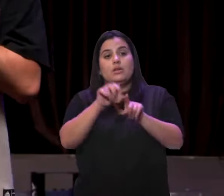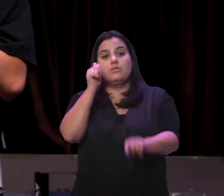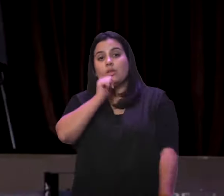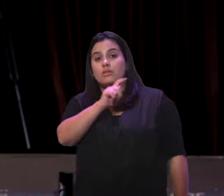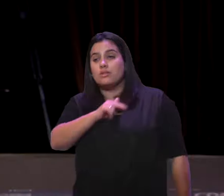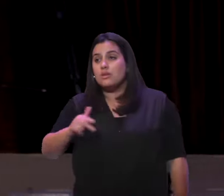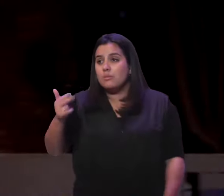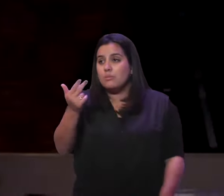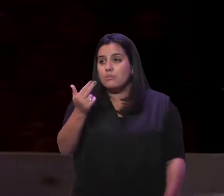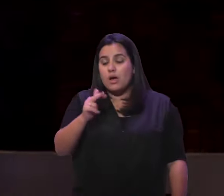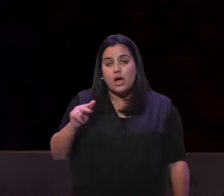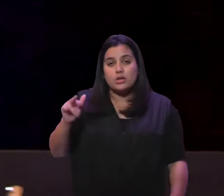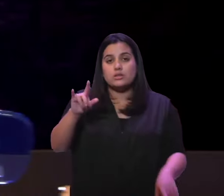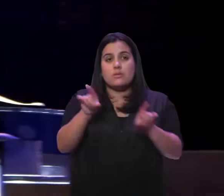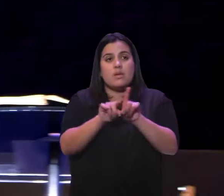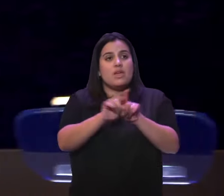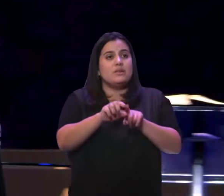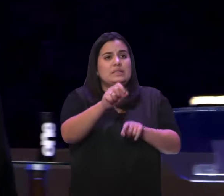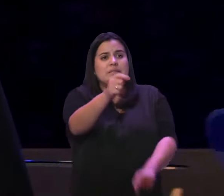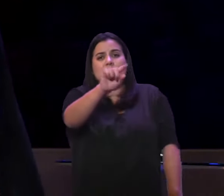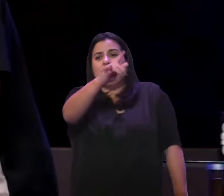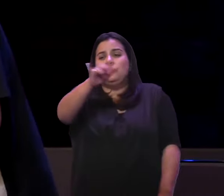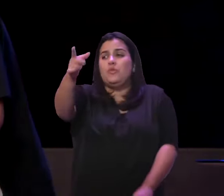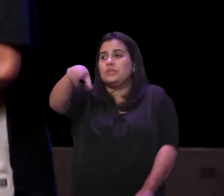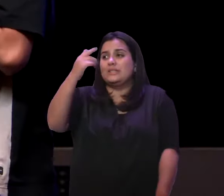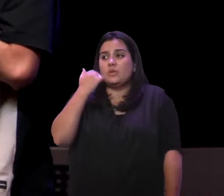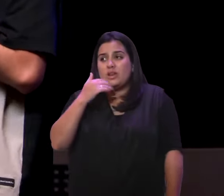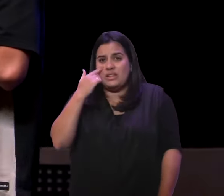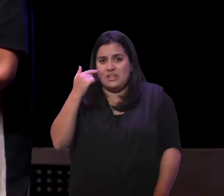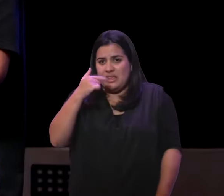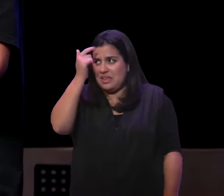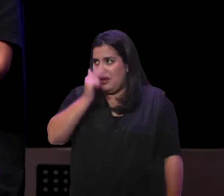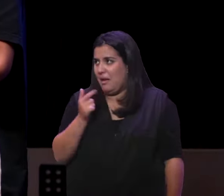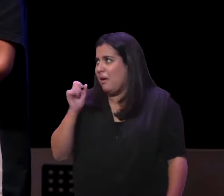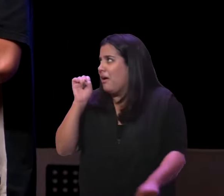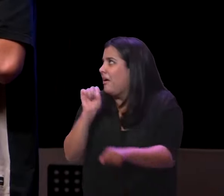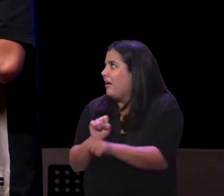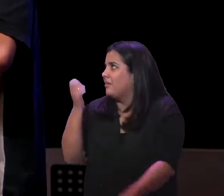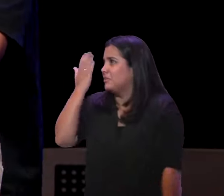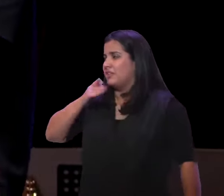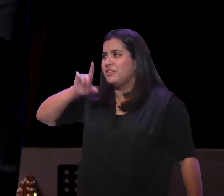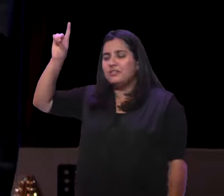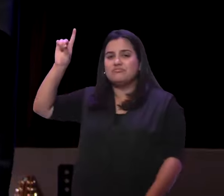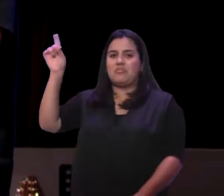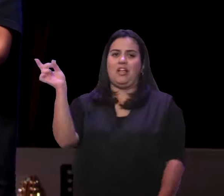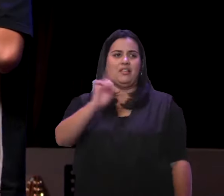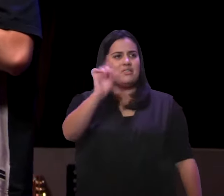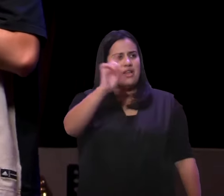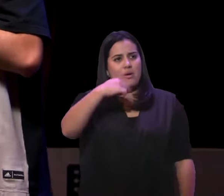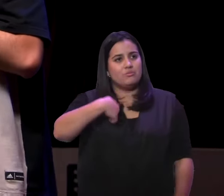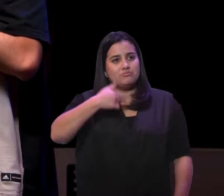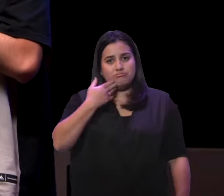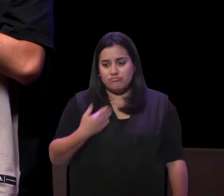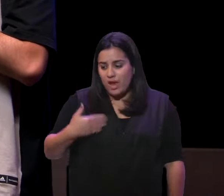milhares de adolescentes, e eu vou chegar na presença de Deus e ficar parado? Não, eu vou dar o meu